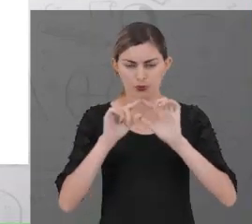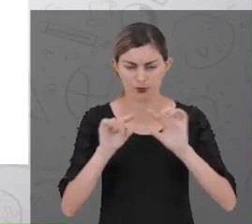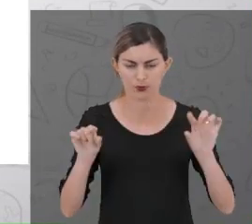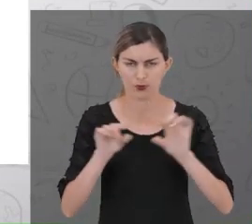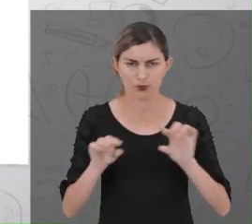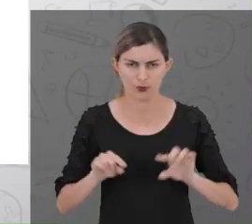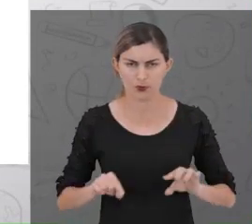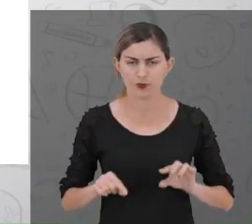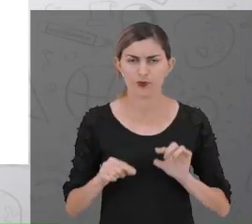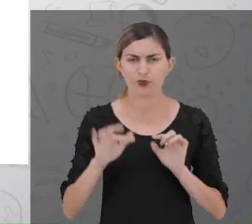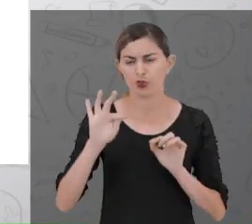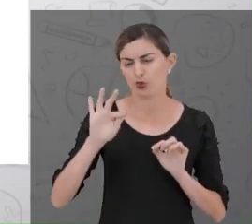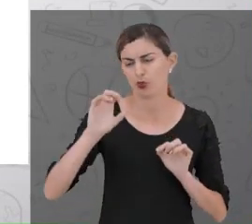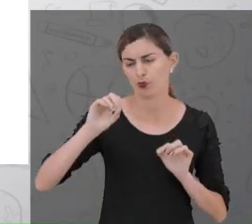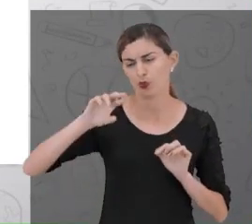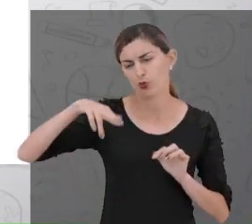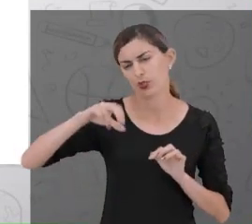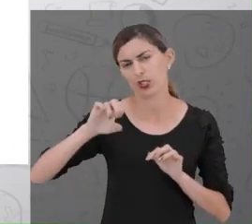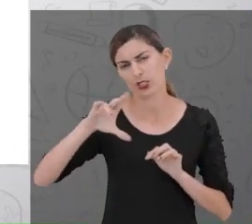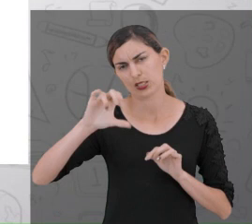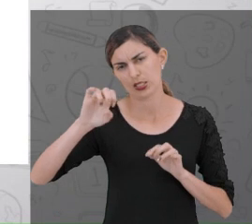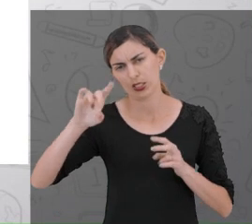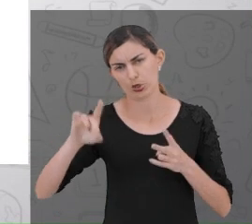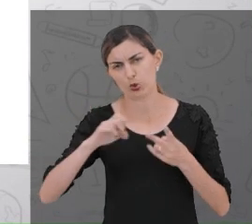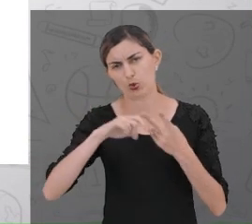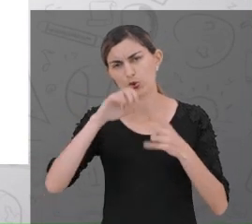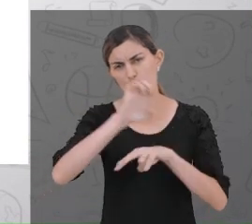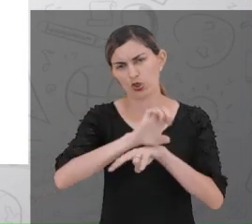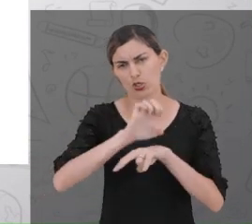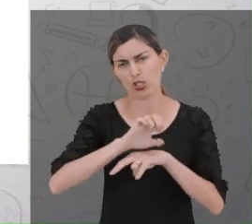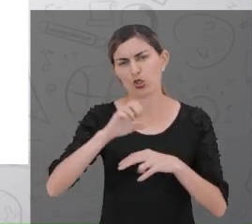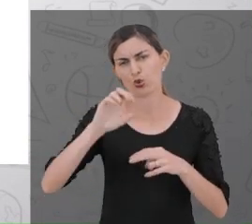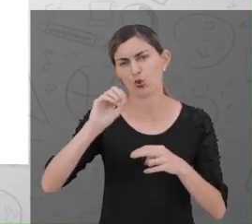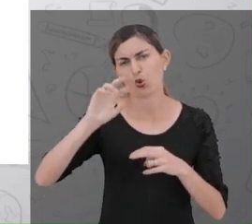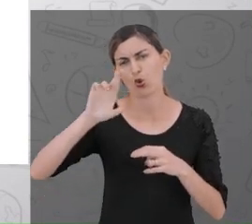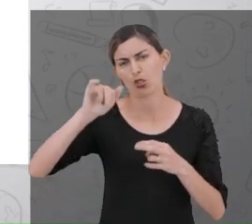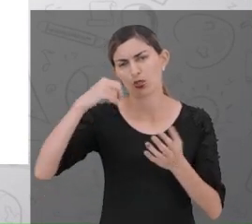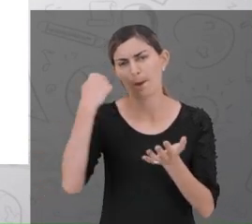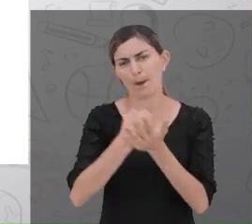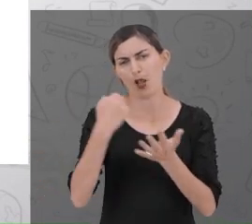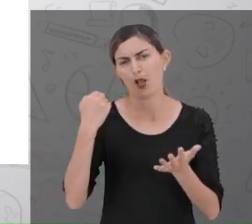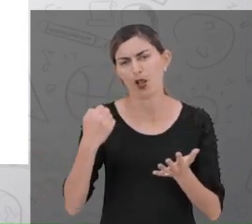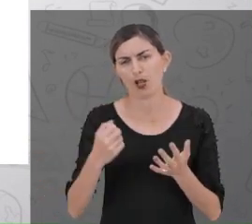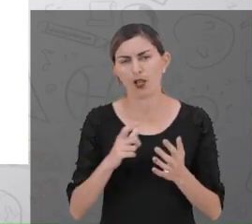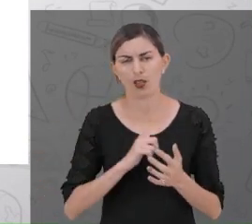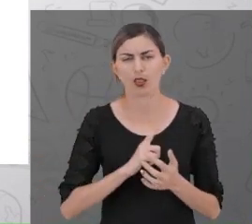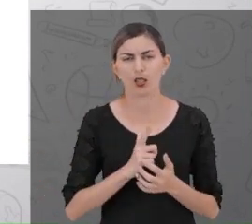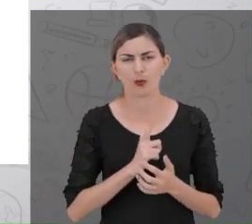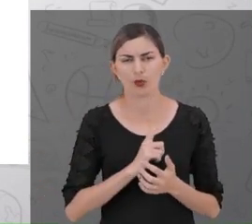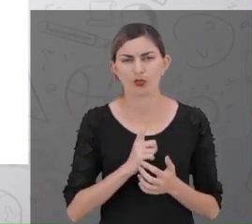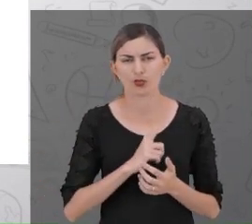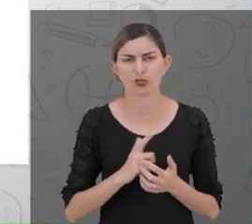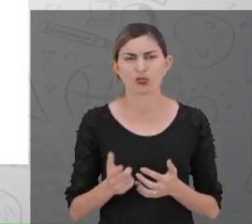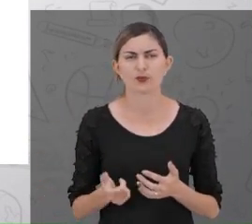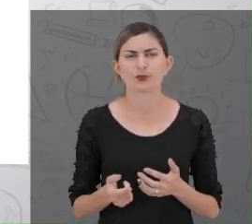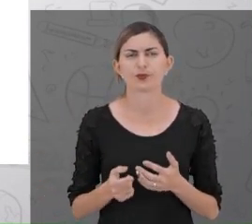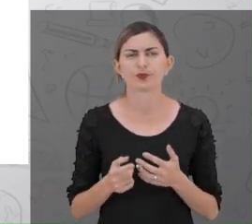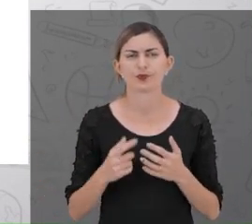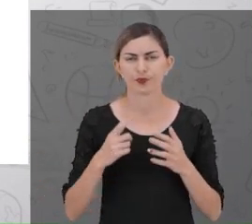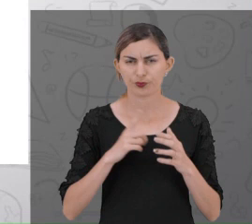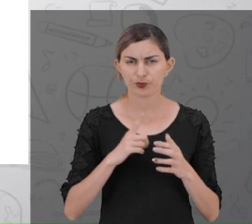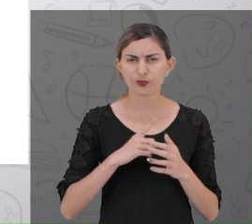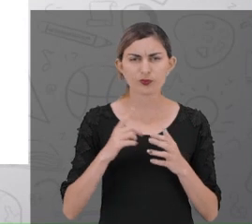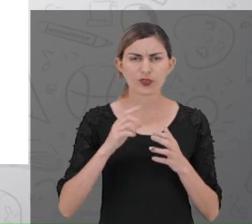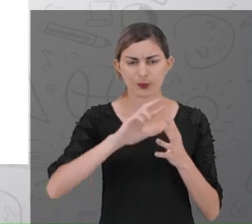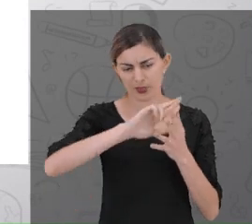nos últimos atributos, no caso fornecedor, estado, origem e marca, nós temos